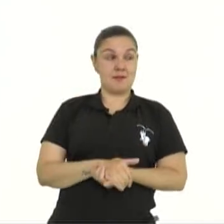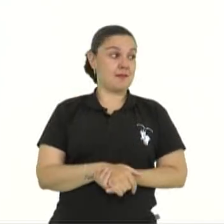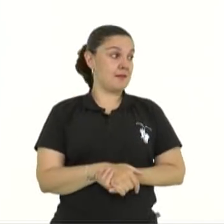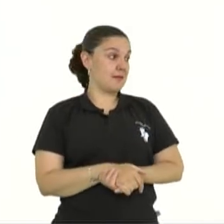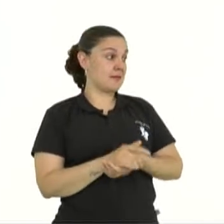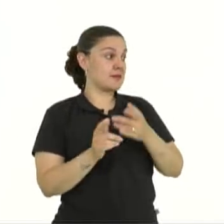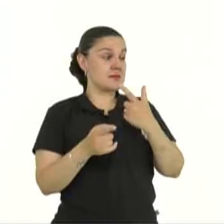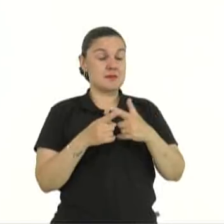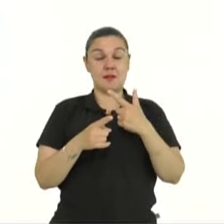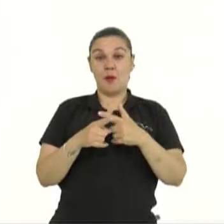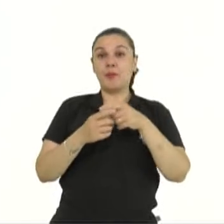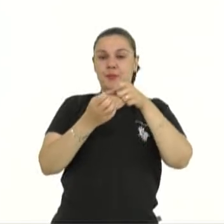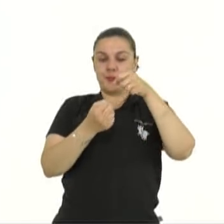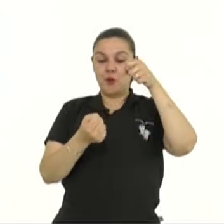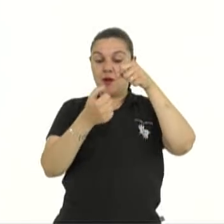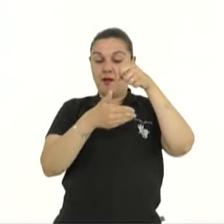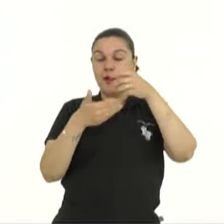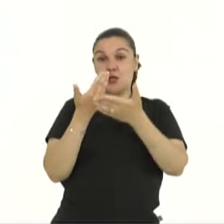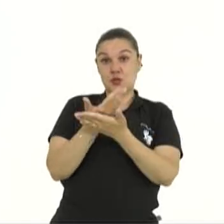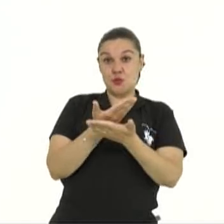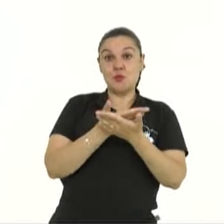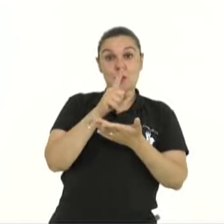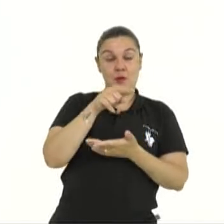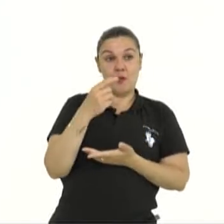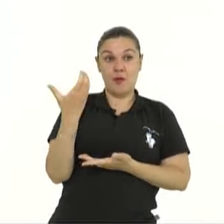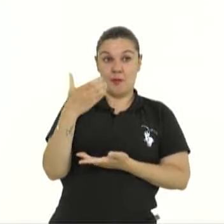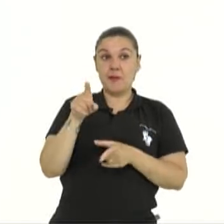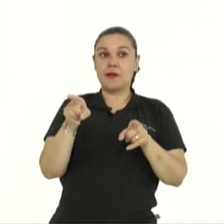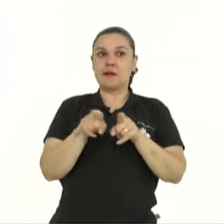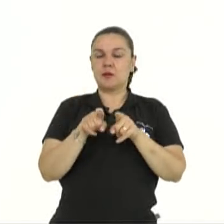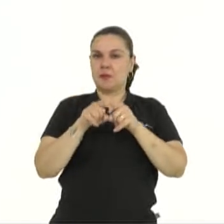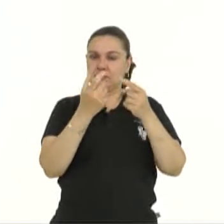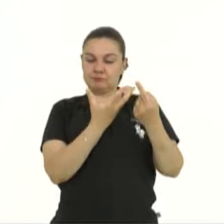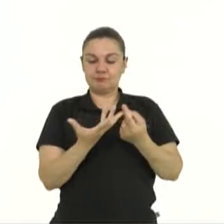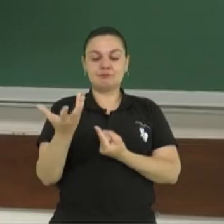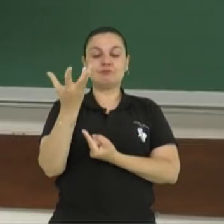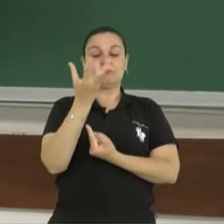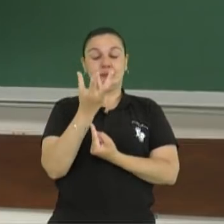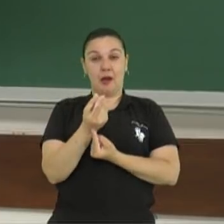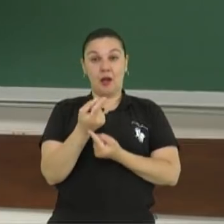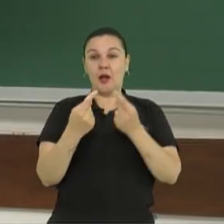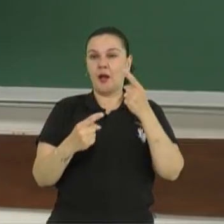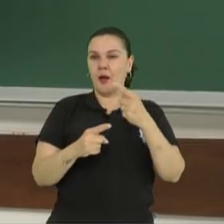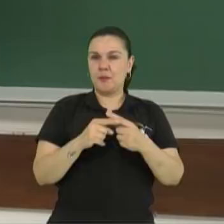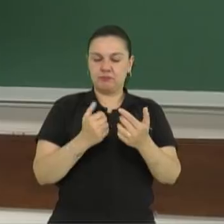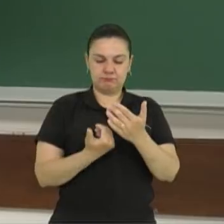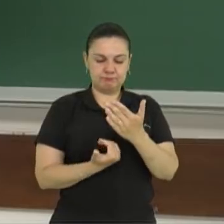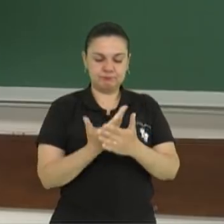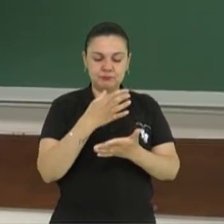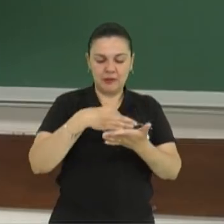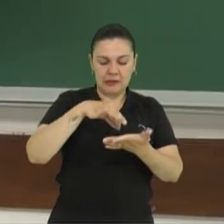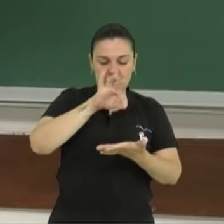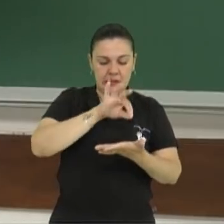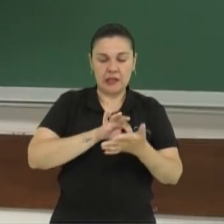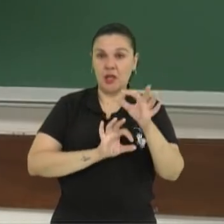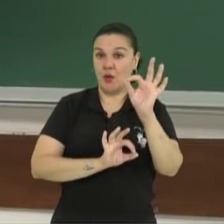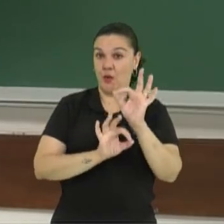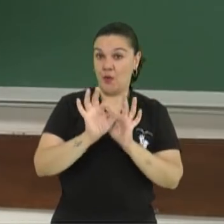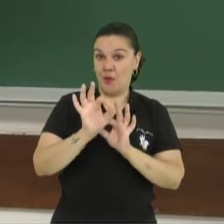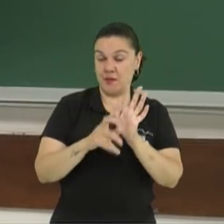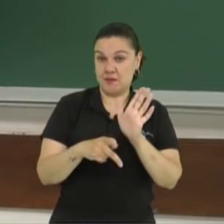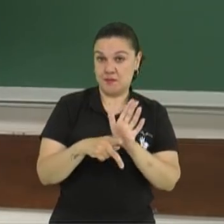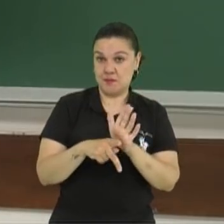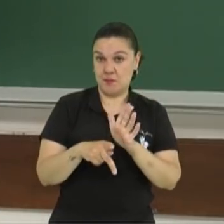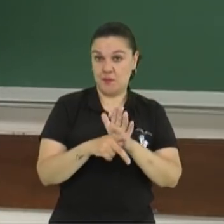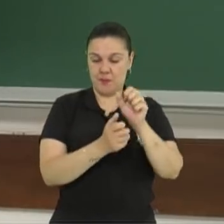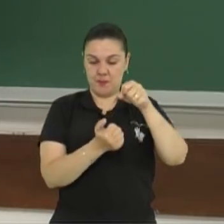a cartografia ela é uma ciência, também de arte, né, para essa criação ali da elaboração dos